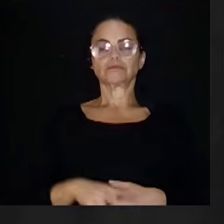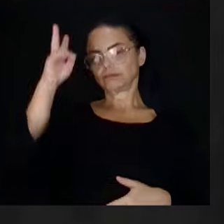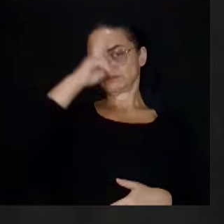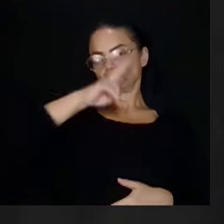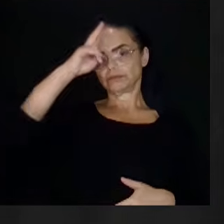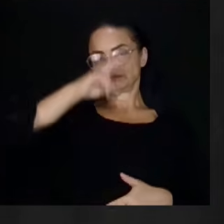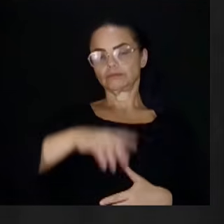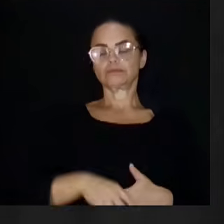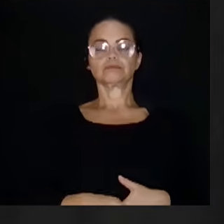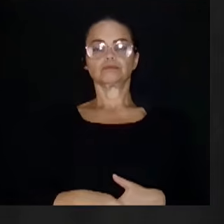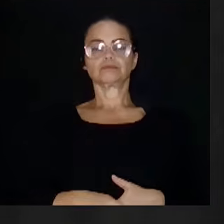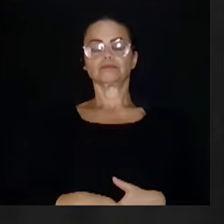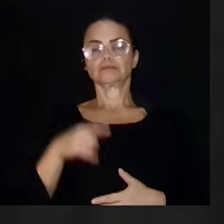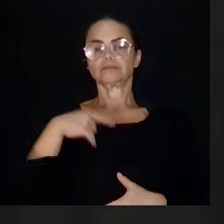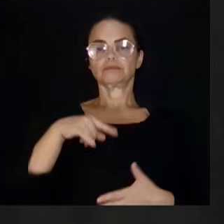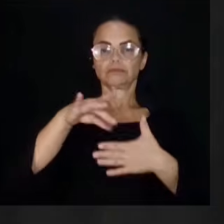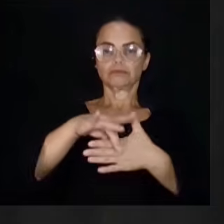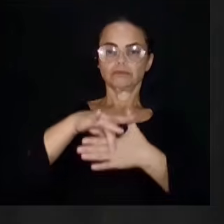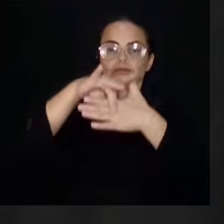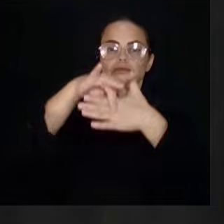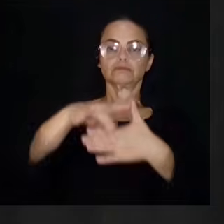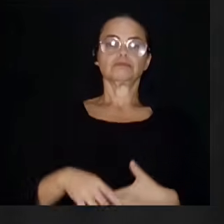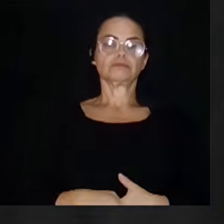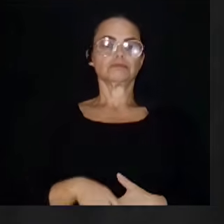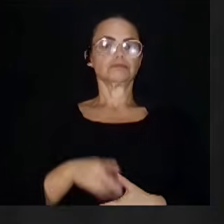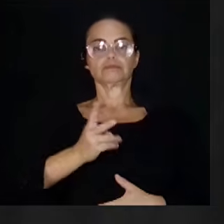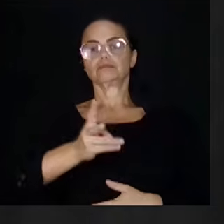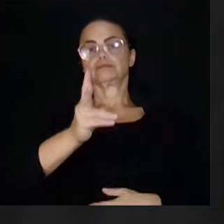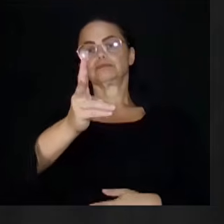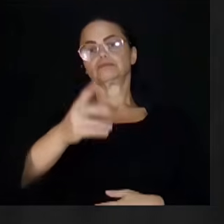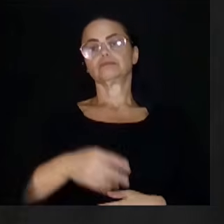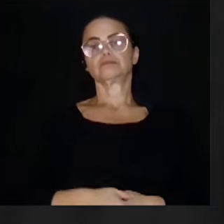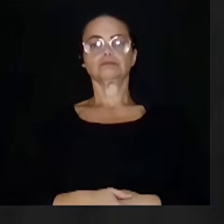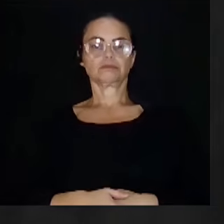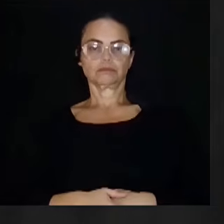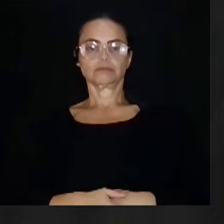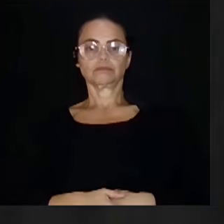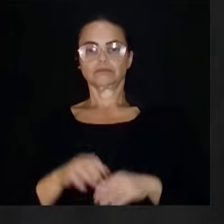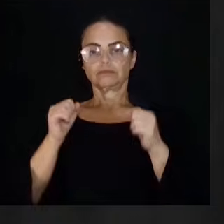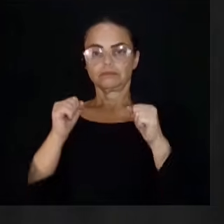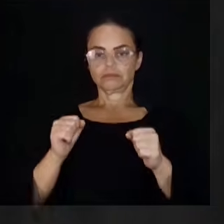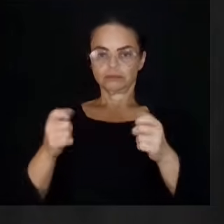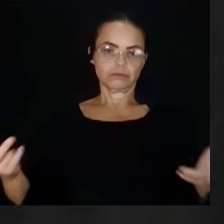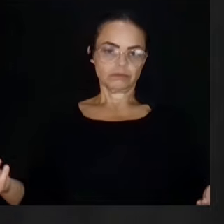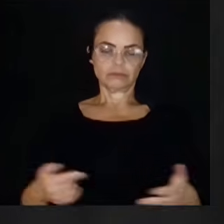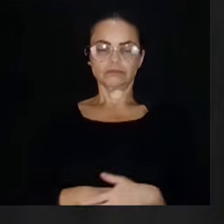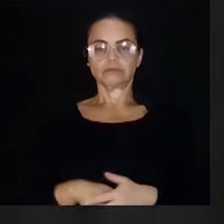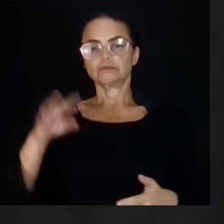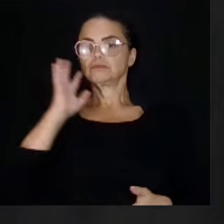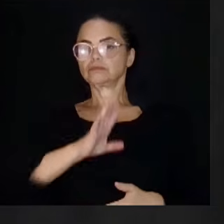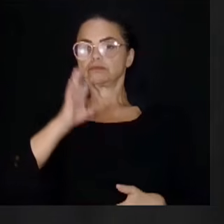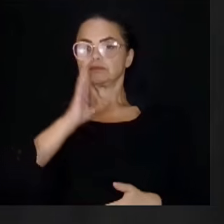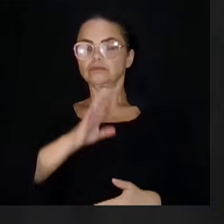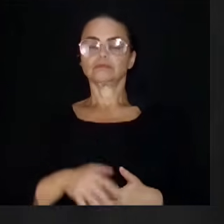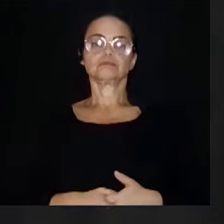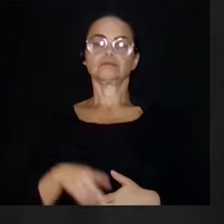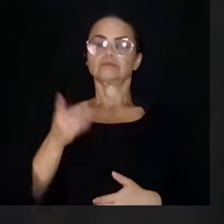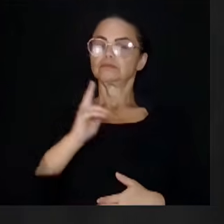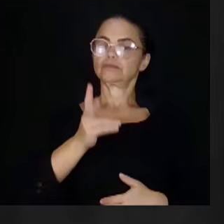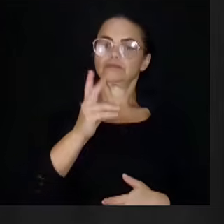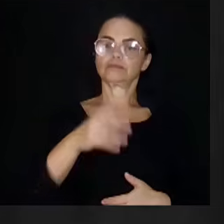uma liderança, nem sempre ela está ali no poder. Seria legal se tivesse, mas nem sempre ela é quem está